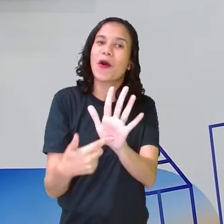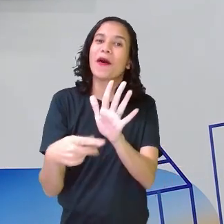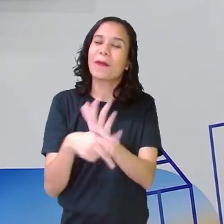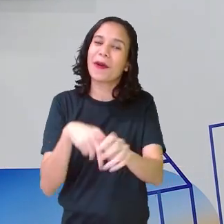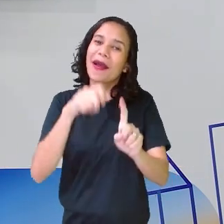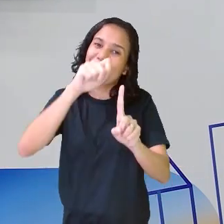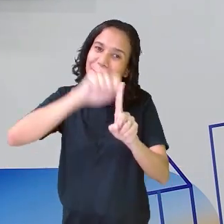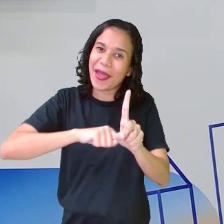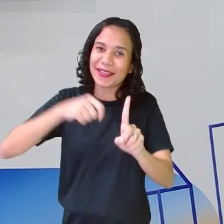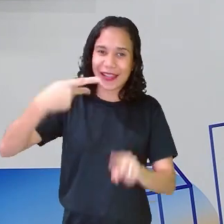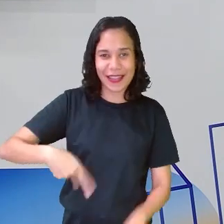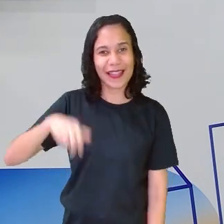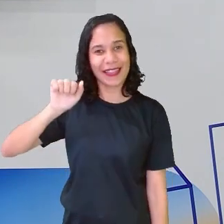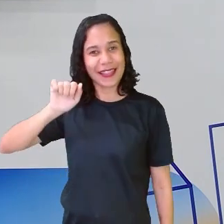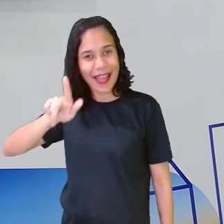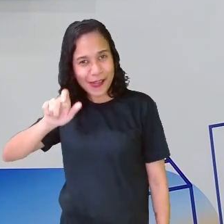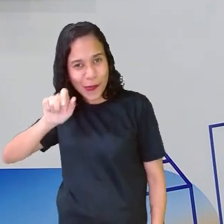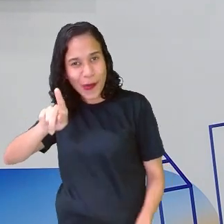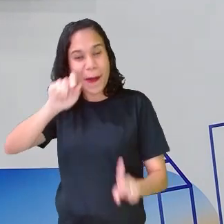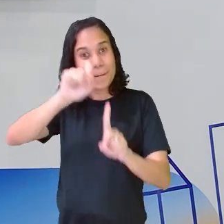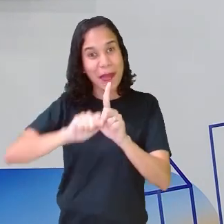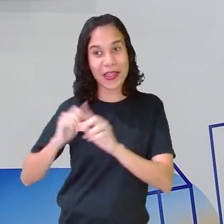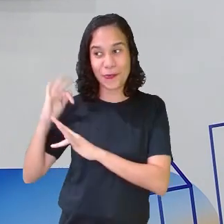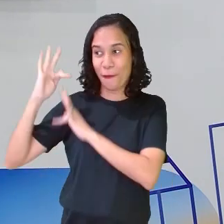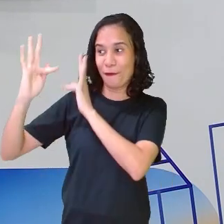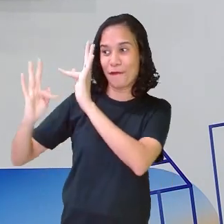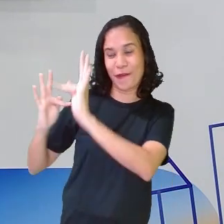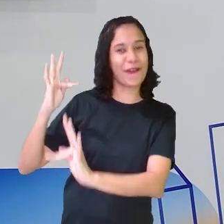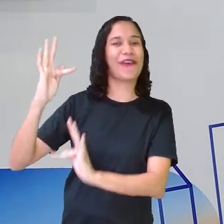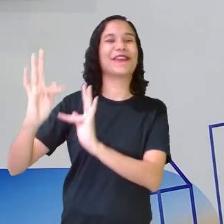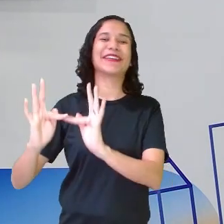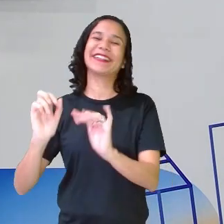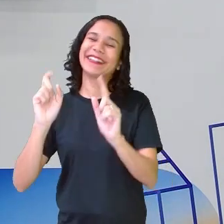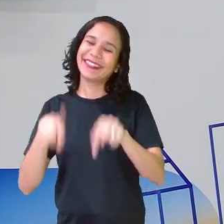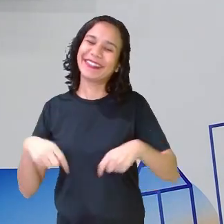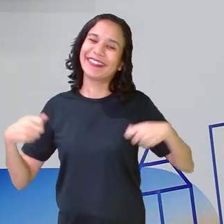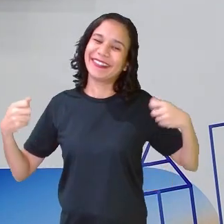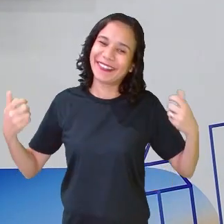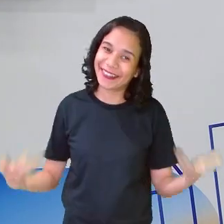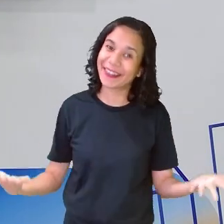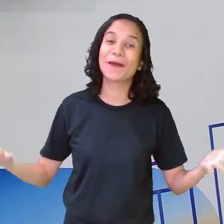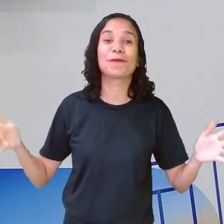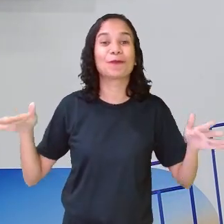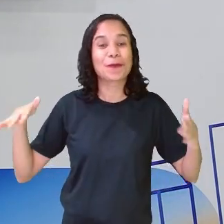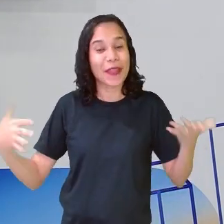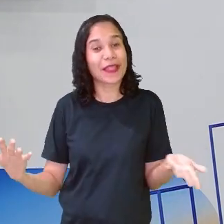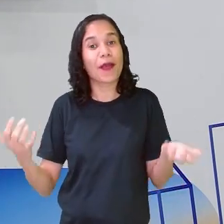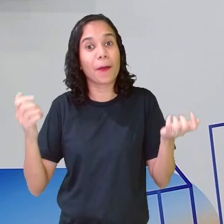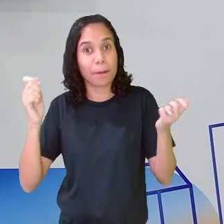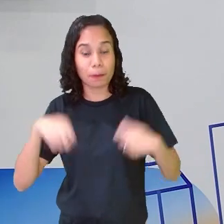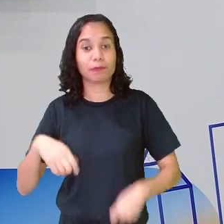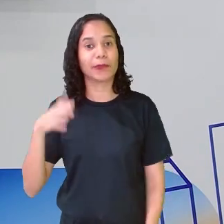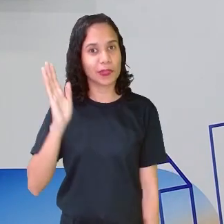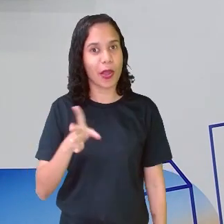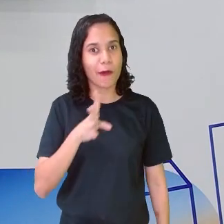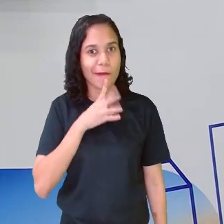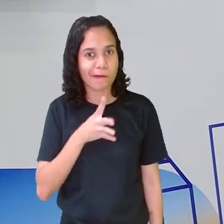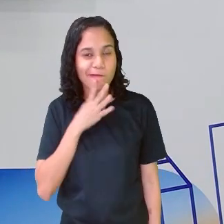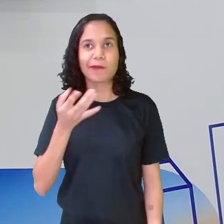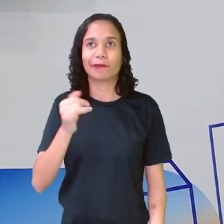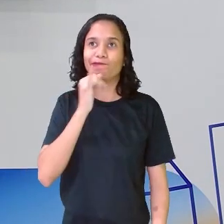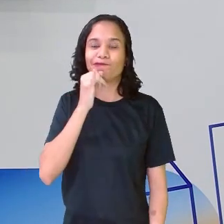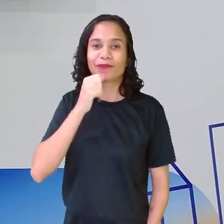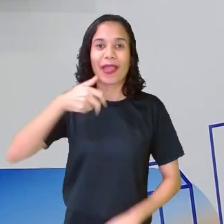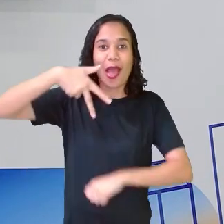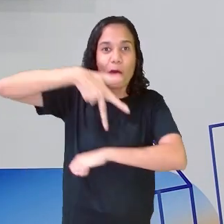nesse mês de agosto, o mês do folclore, né? Então, possivelmente, já ouviram falar em